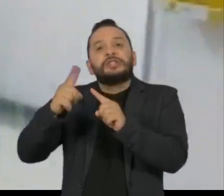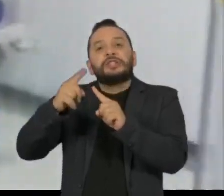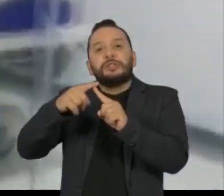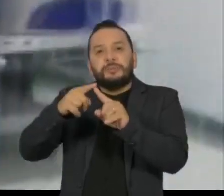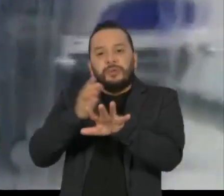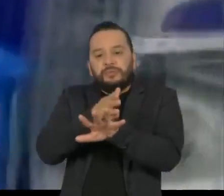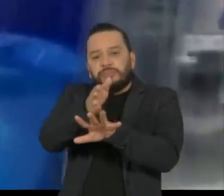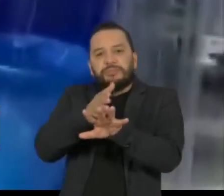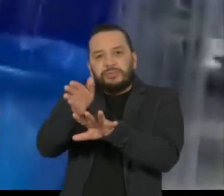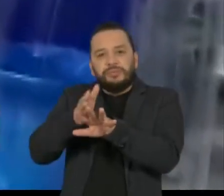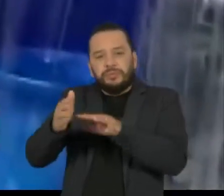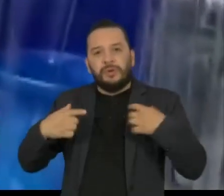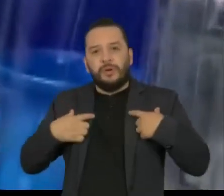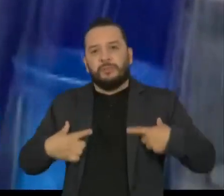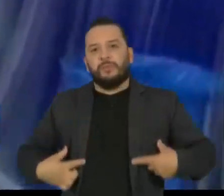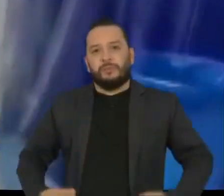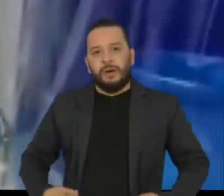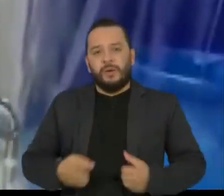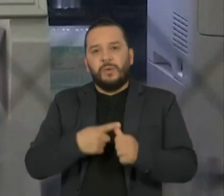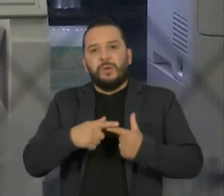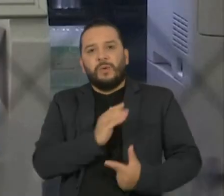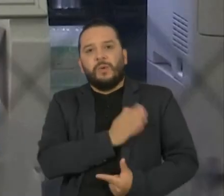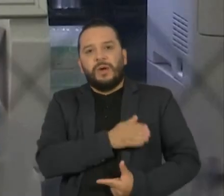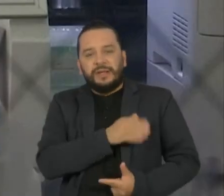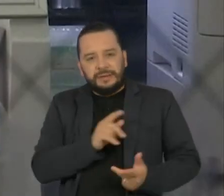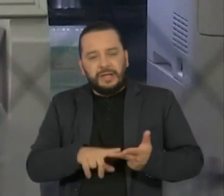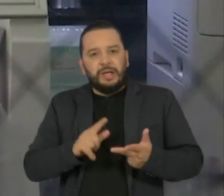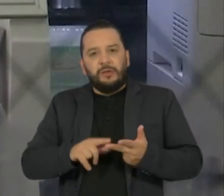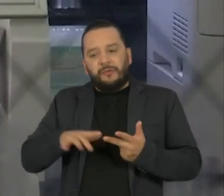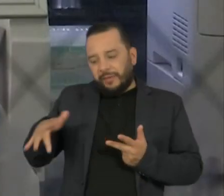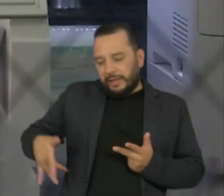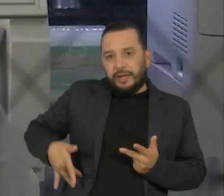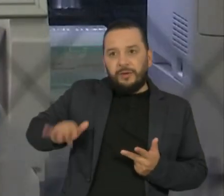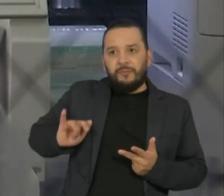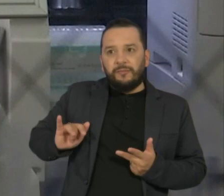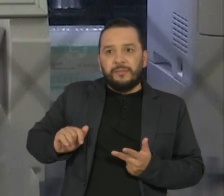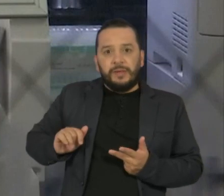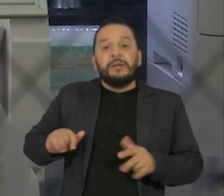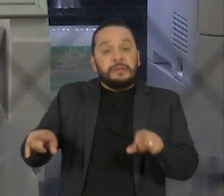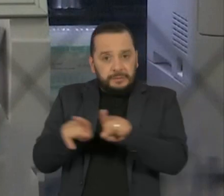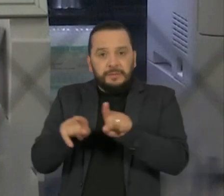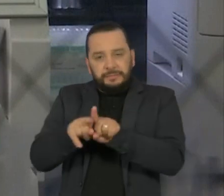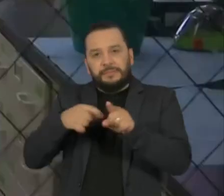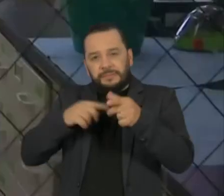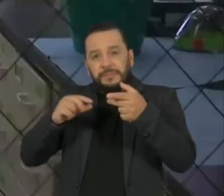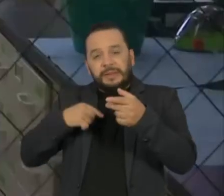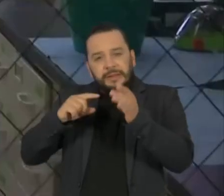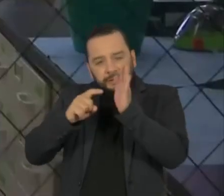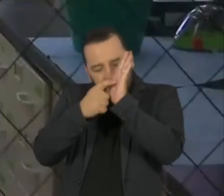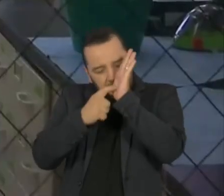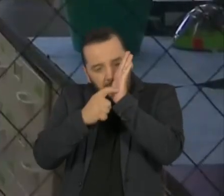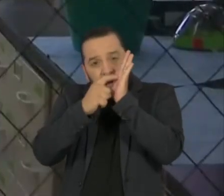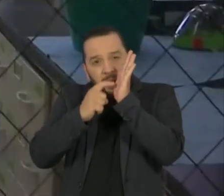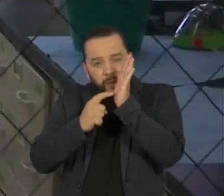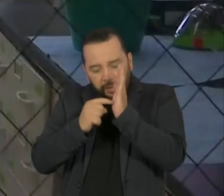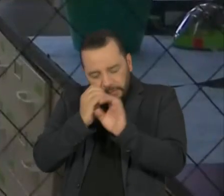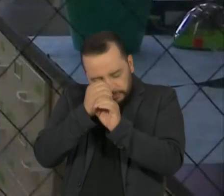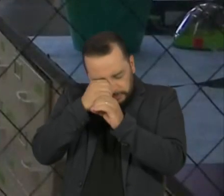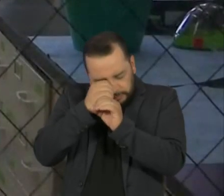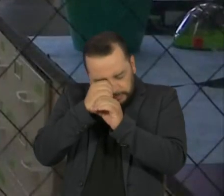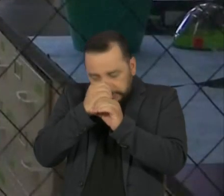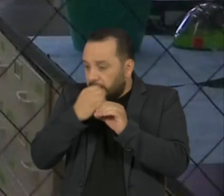como as do pulmão, coração e rins. Essas diferentes linhagens celulares serão expostas ao novo